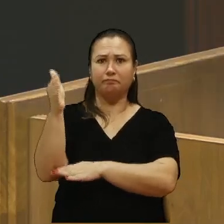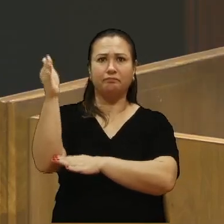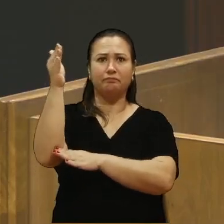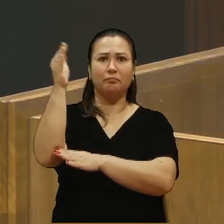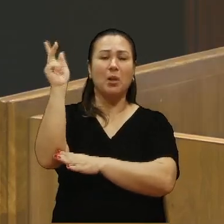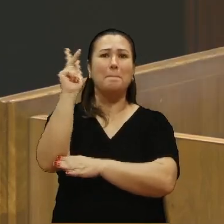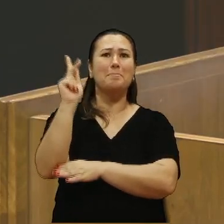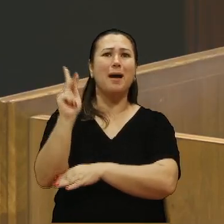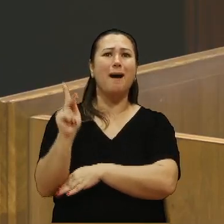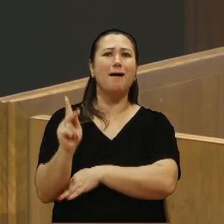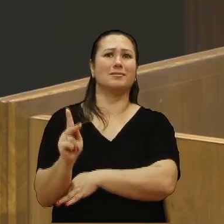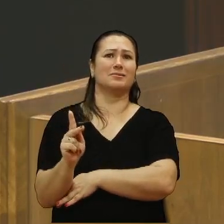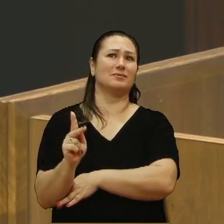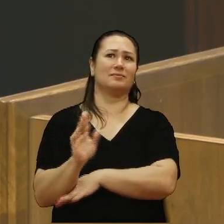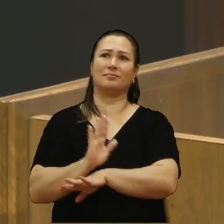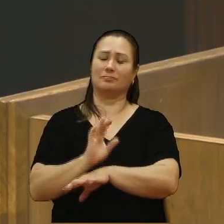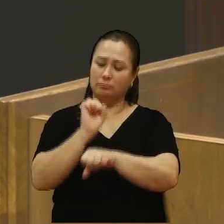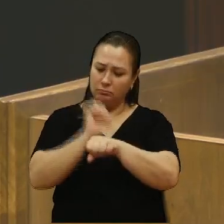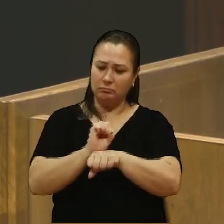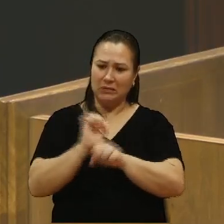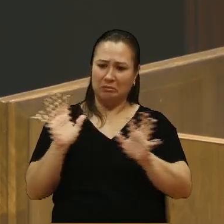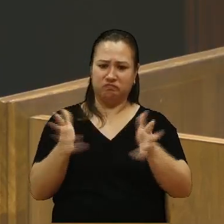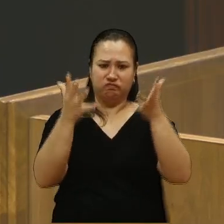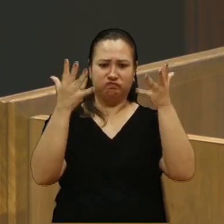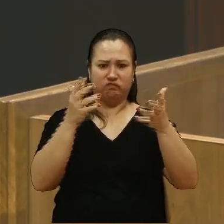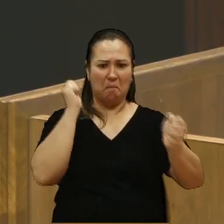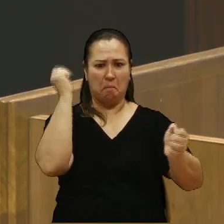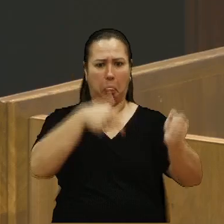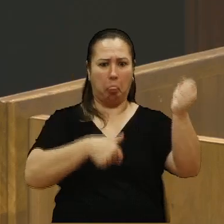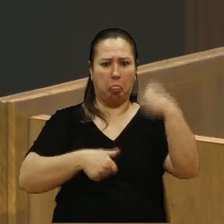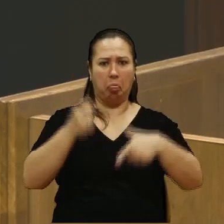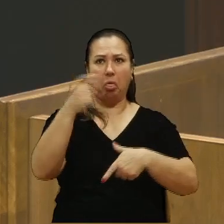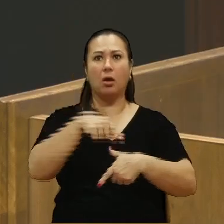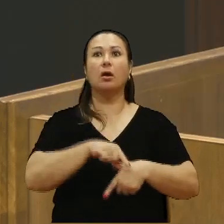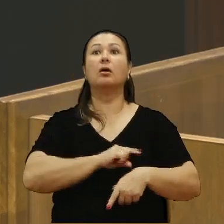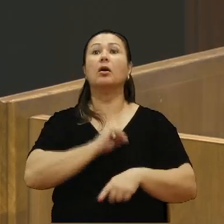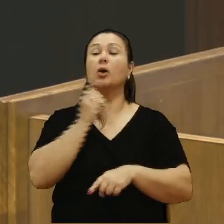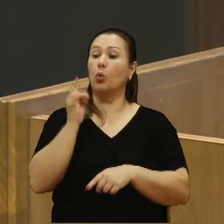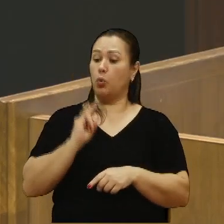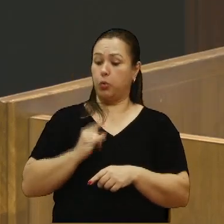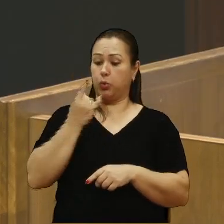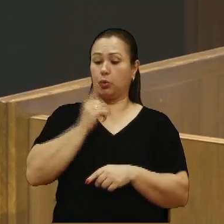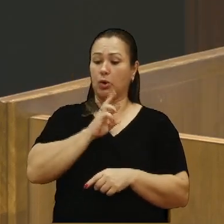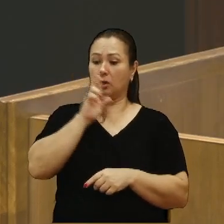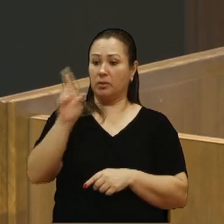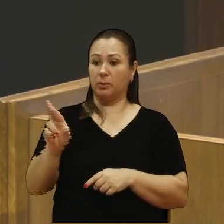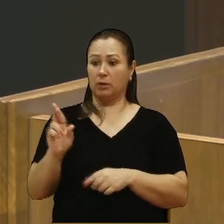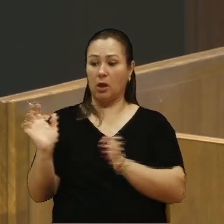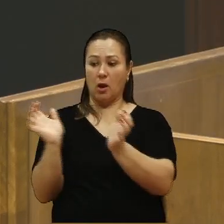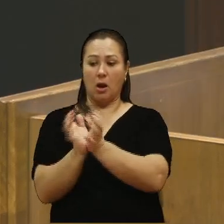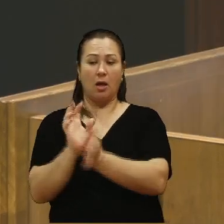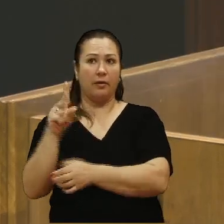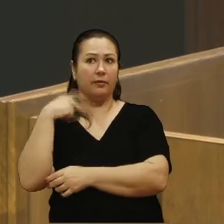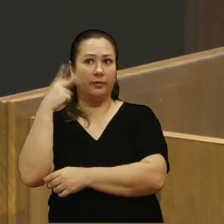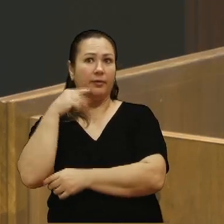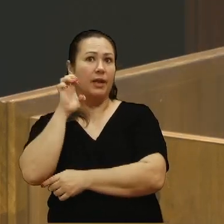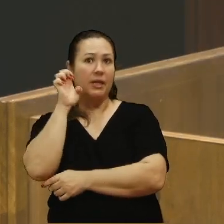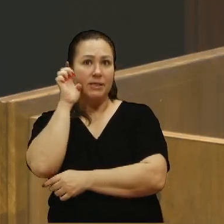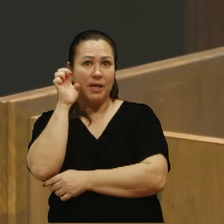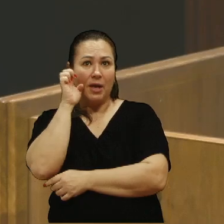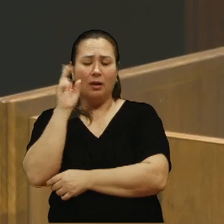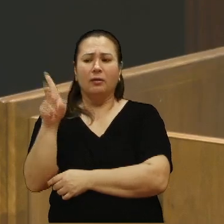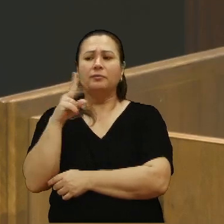Parem de estimular os ataques. Por último, para responder a minha colega, vereadora Estela.